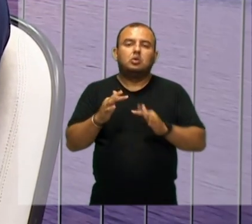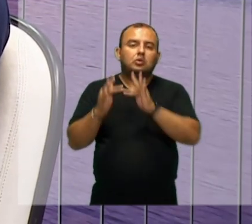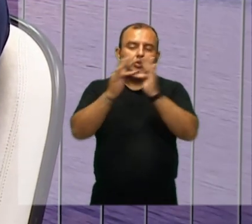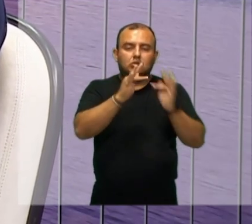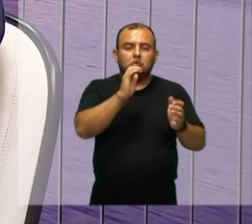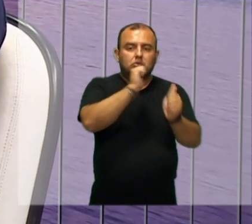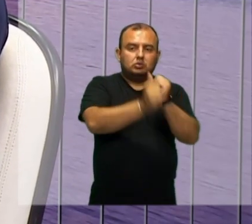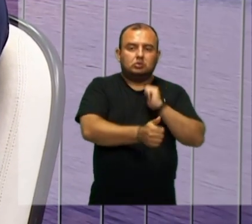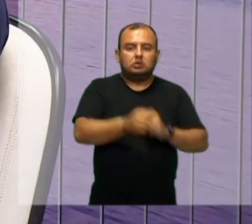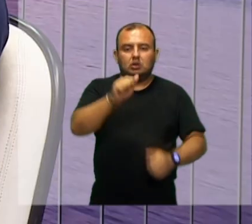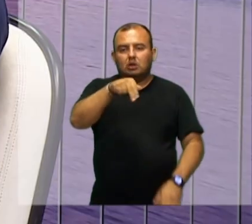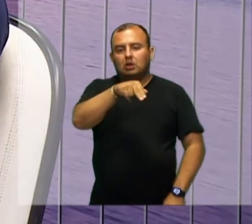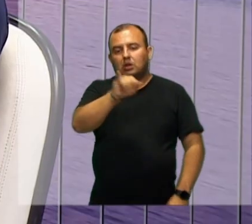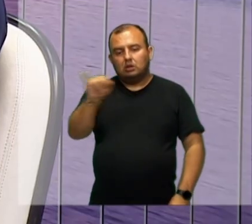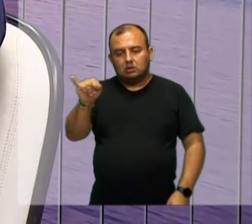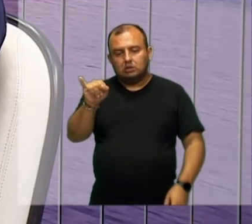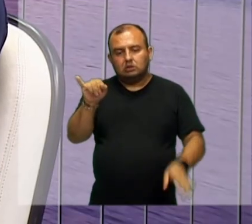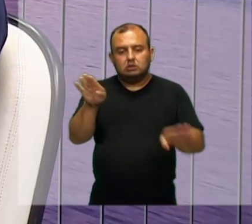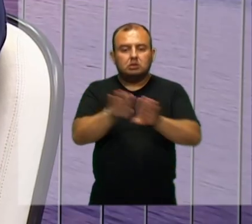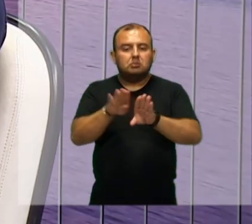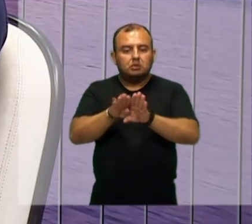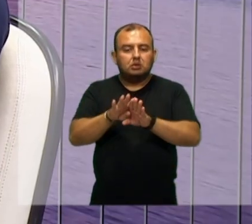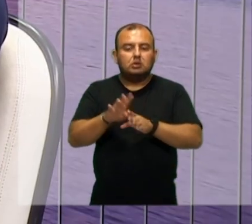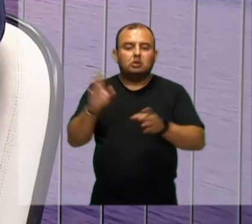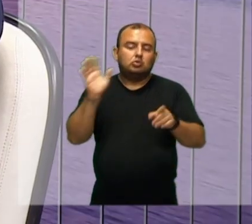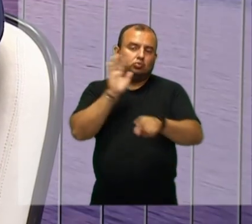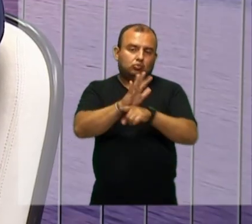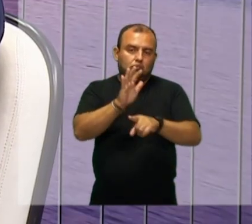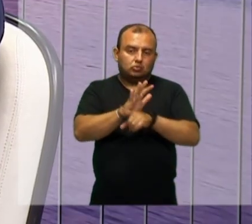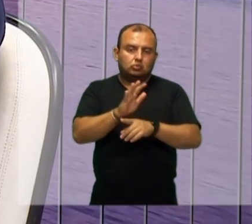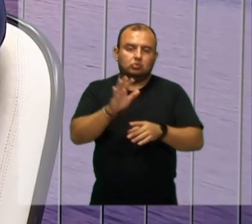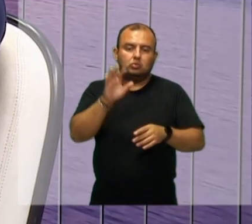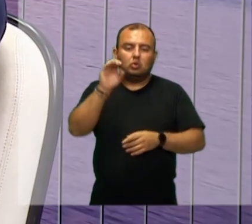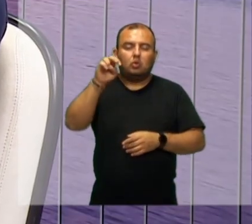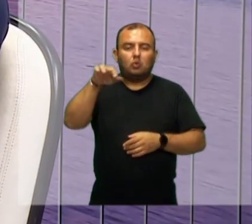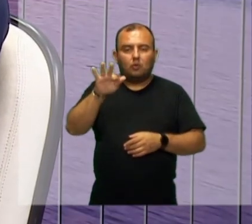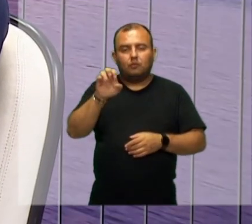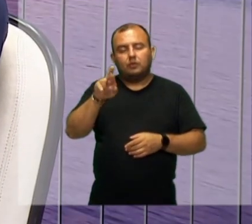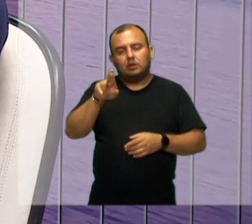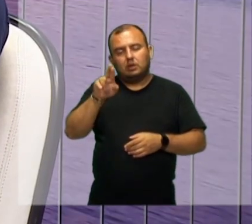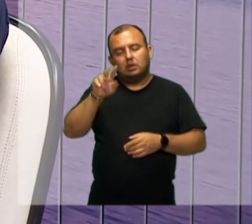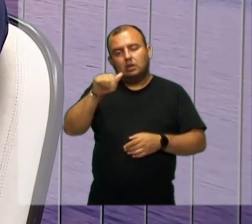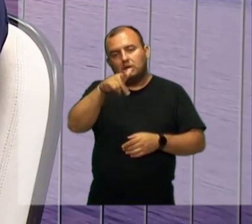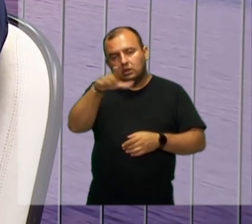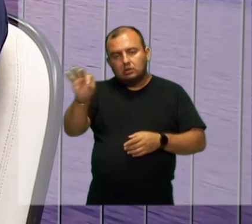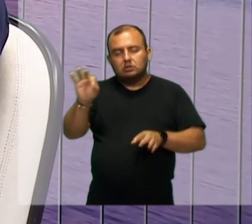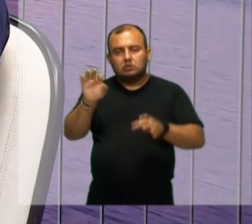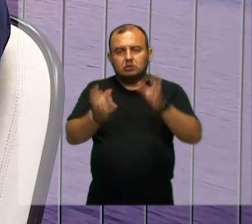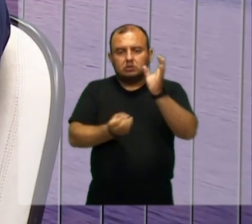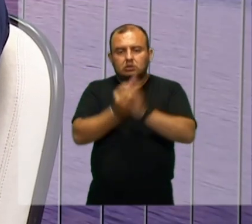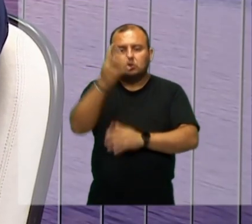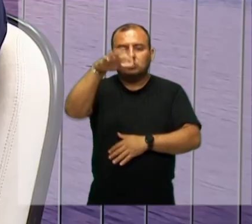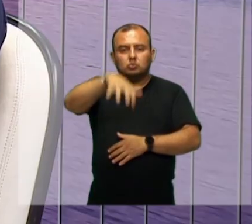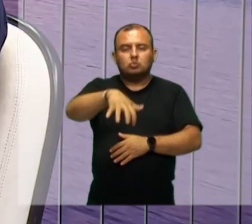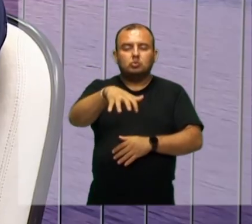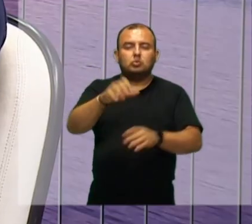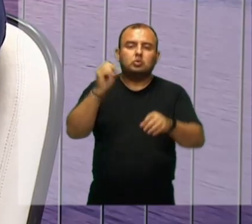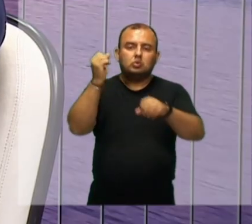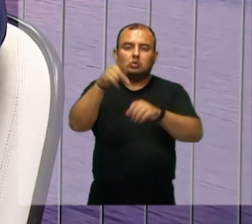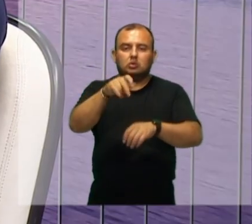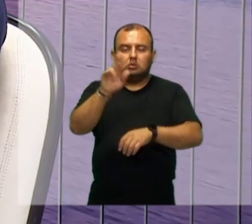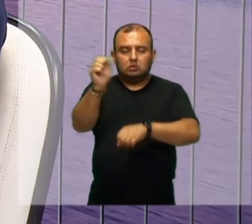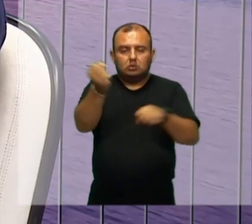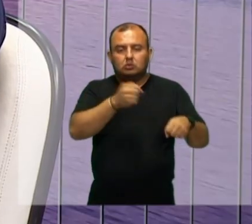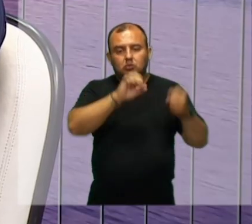a própria ANE viabilizou bastante coisa, e a Confederação. Então, a instalação do núcleo de paracanoagem aqui,